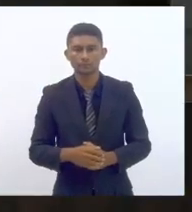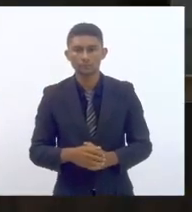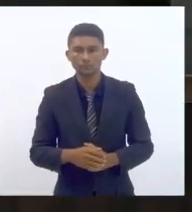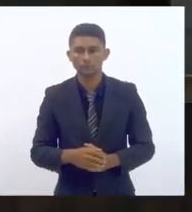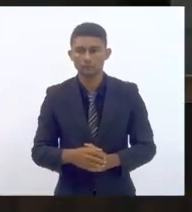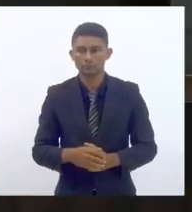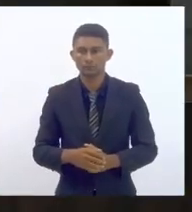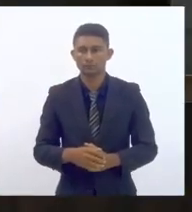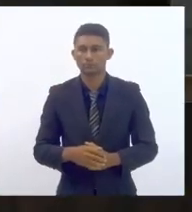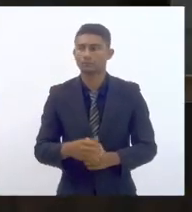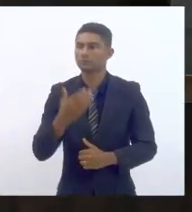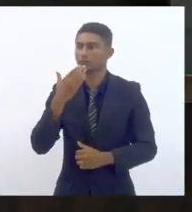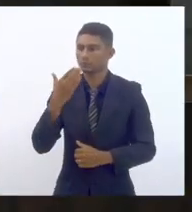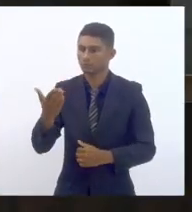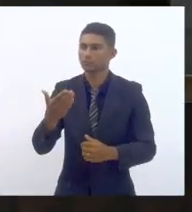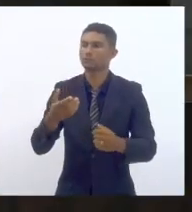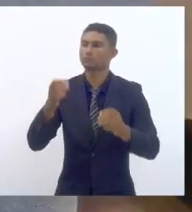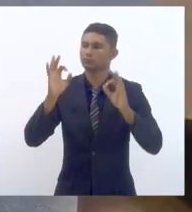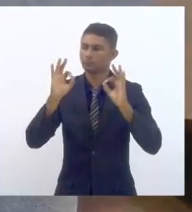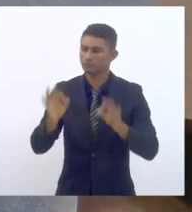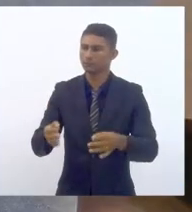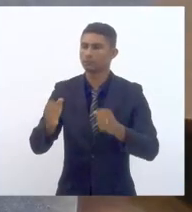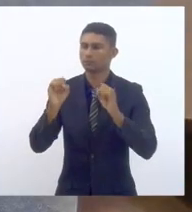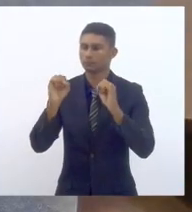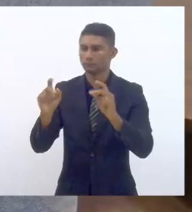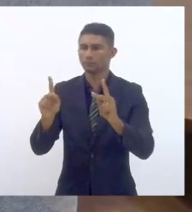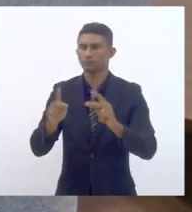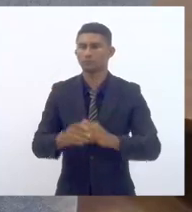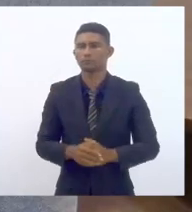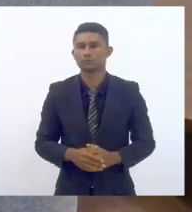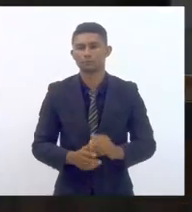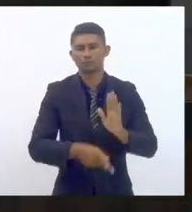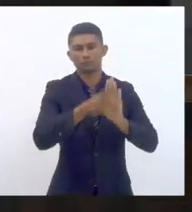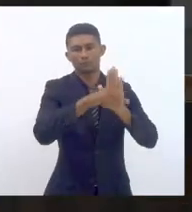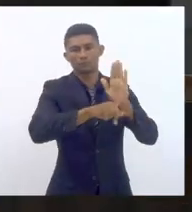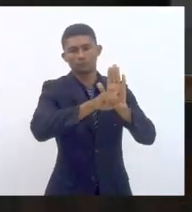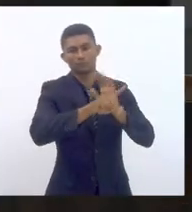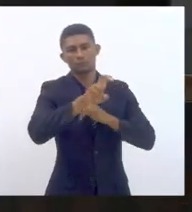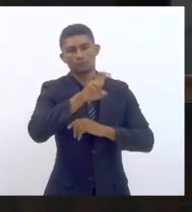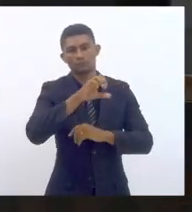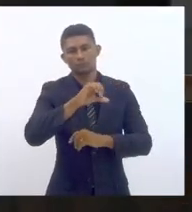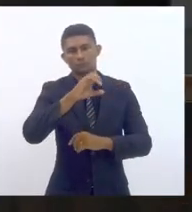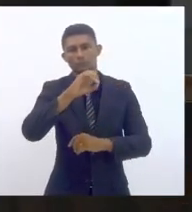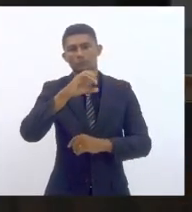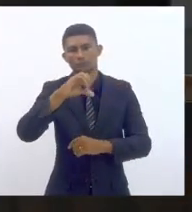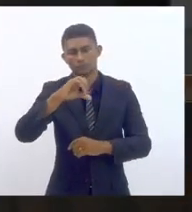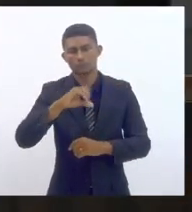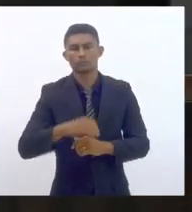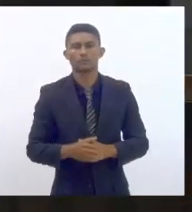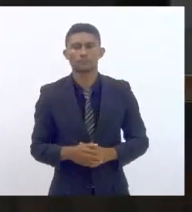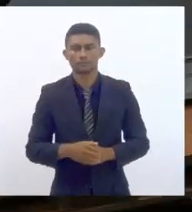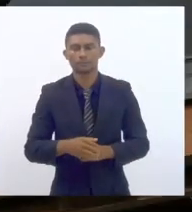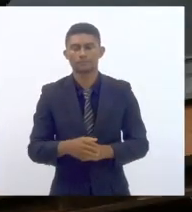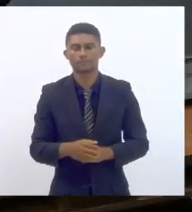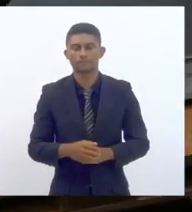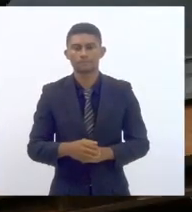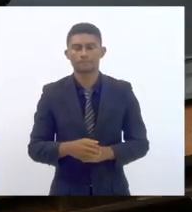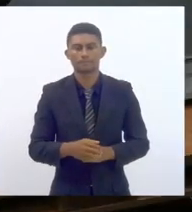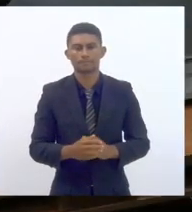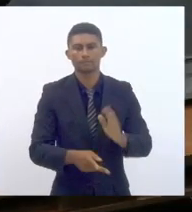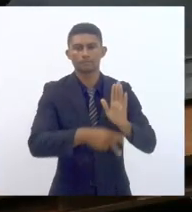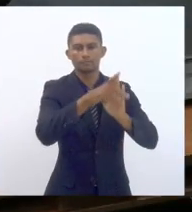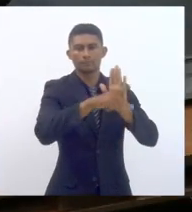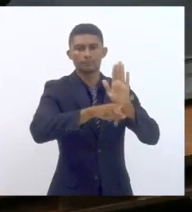de inclusão, está autorizado. Obrigado, presidente. Projeto de lei 5909, Gustavo Tutuca. Projeto de